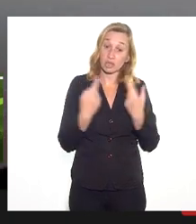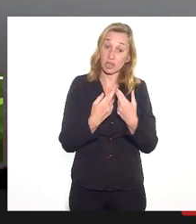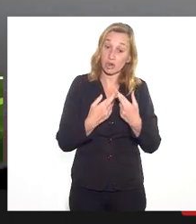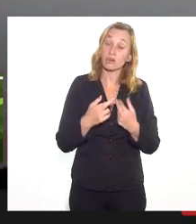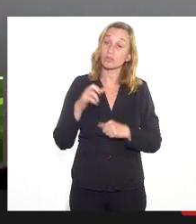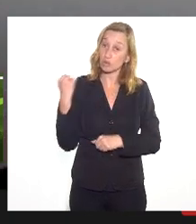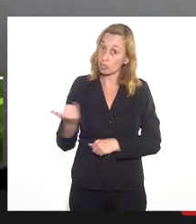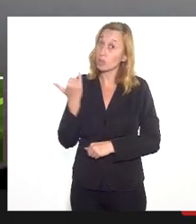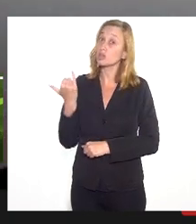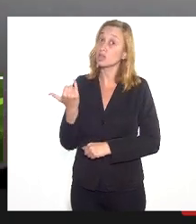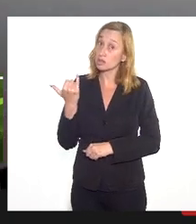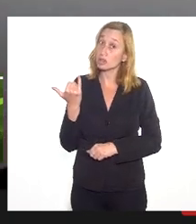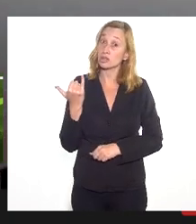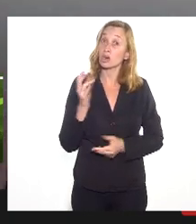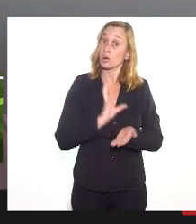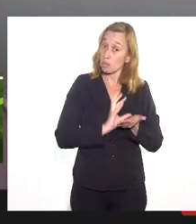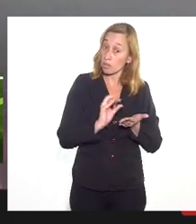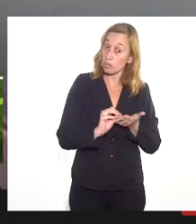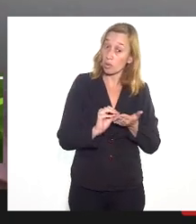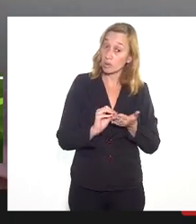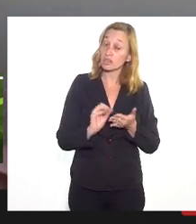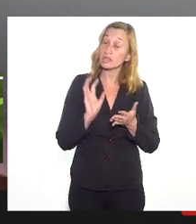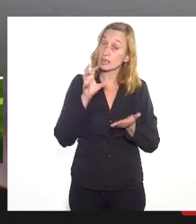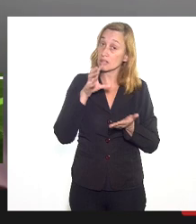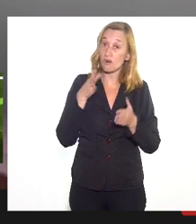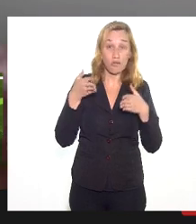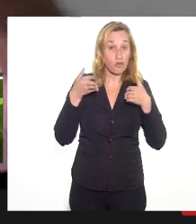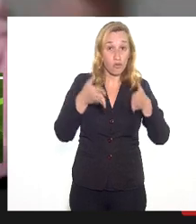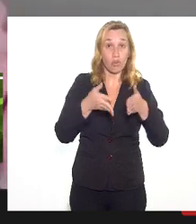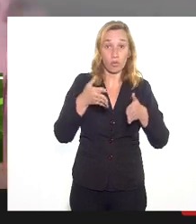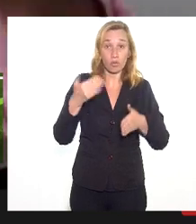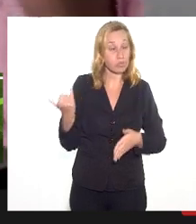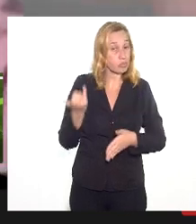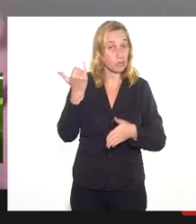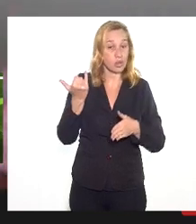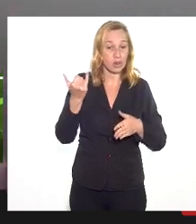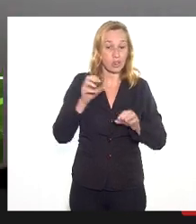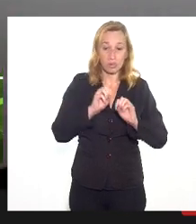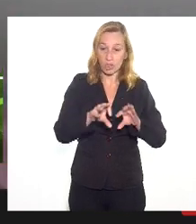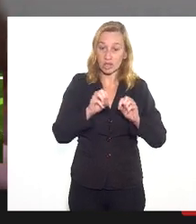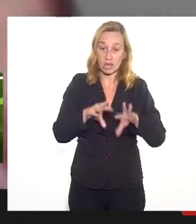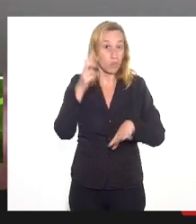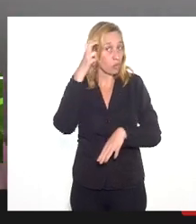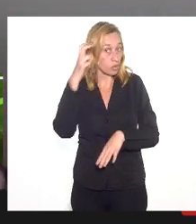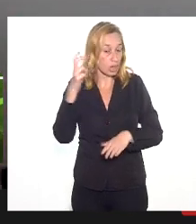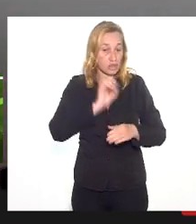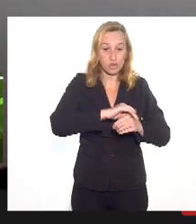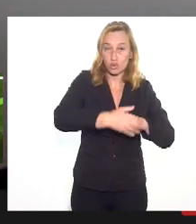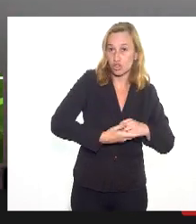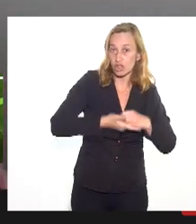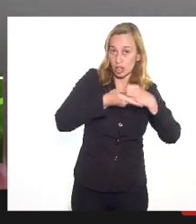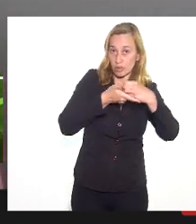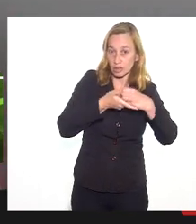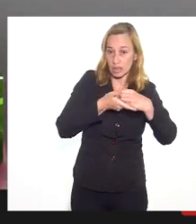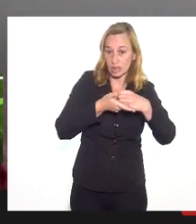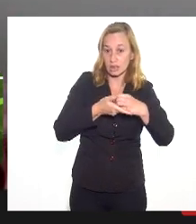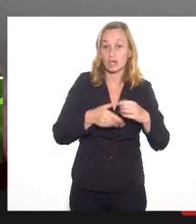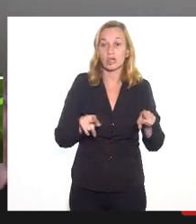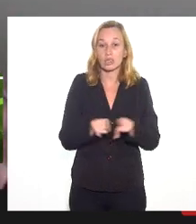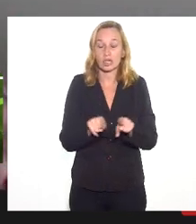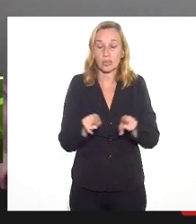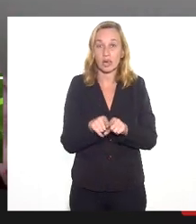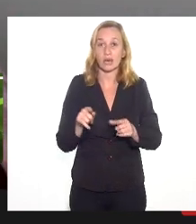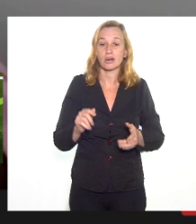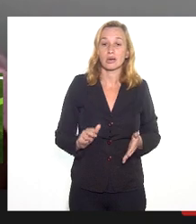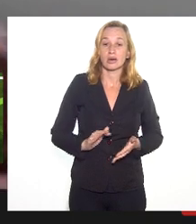muito importante, é uma pauta, eu diria, central, né, para a educação, para a cultura, para a sustentabilidade e sobretudo, para